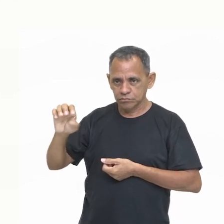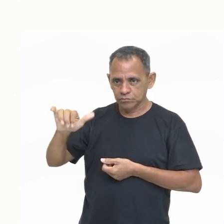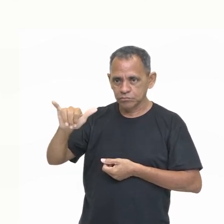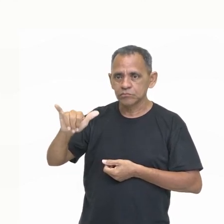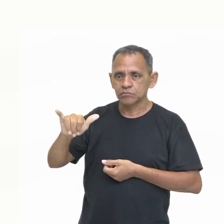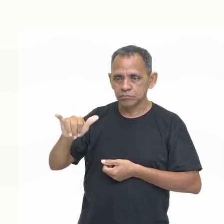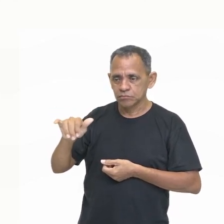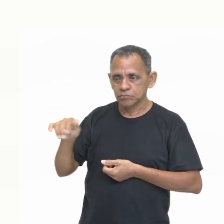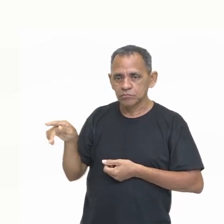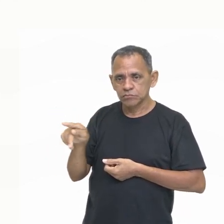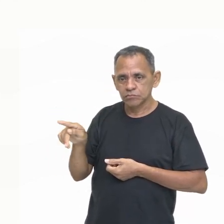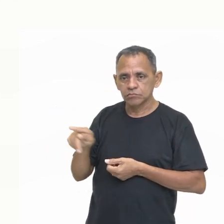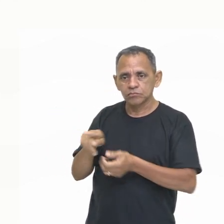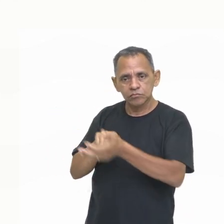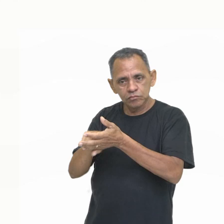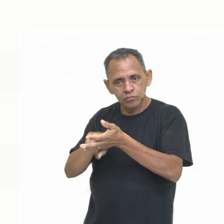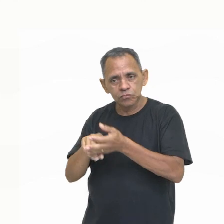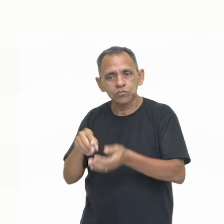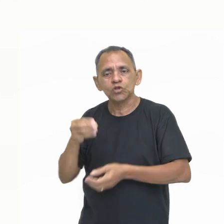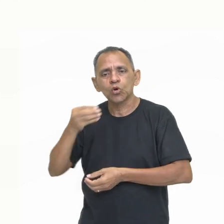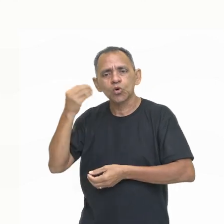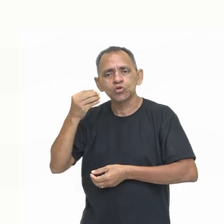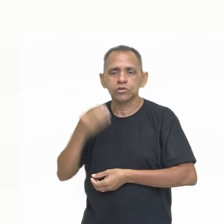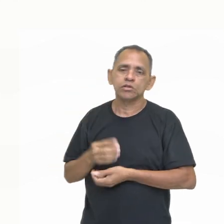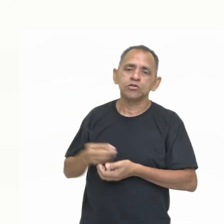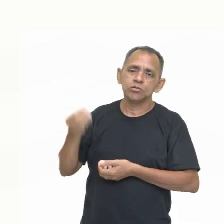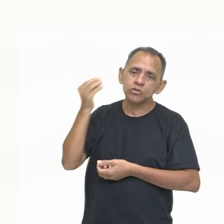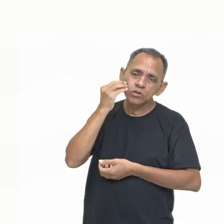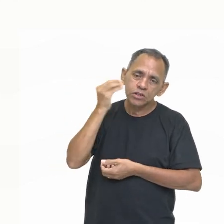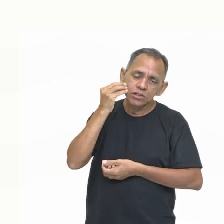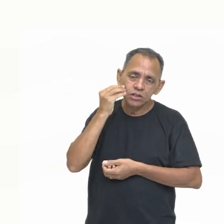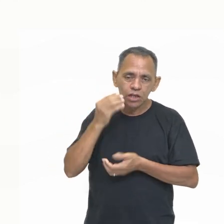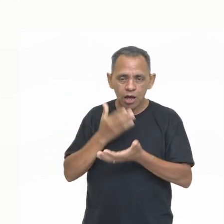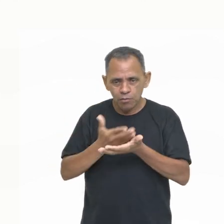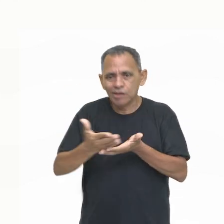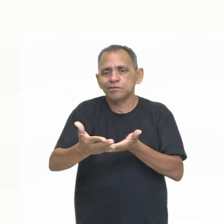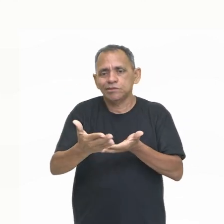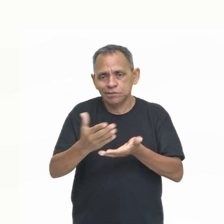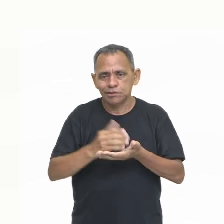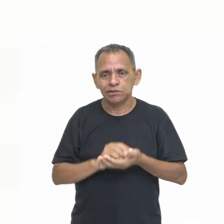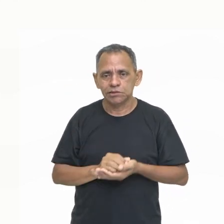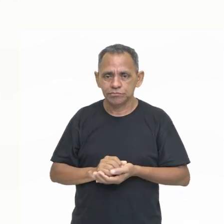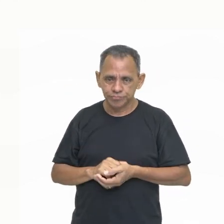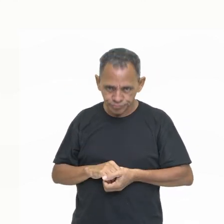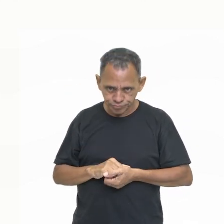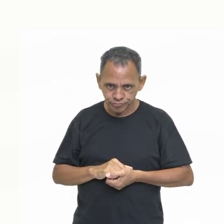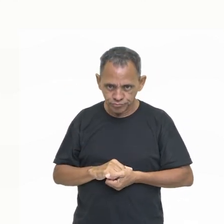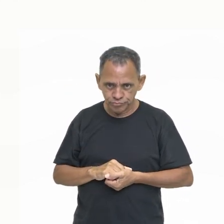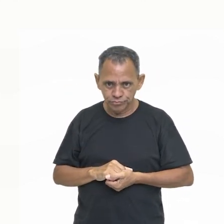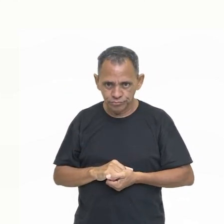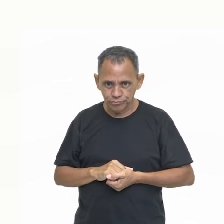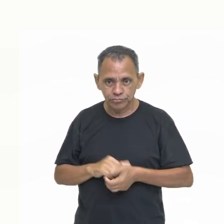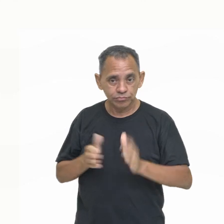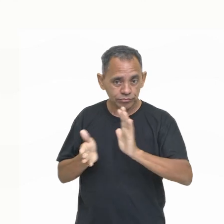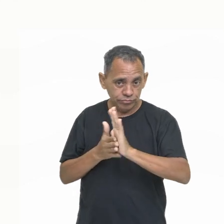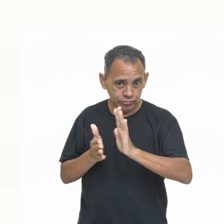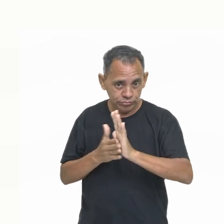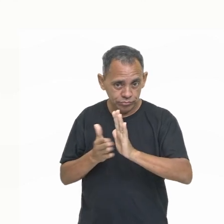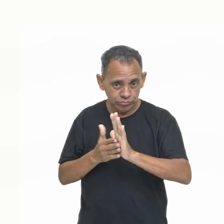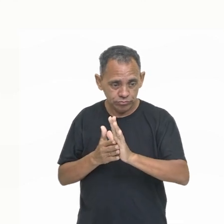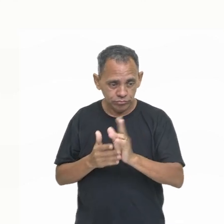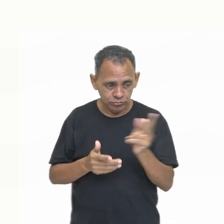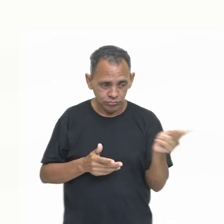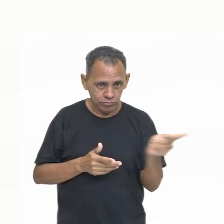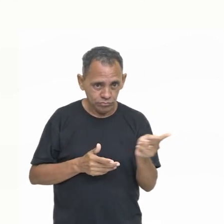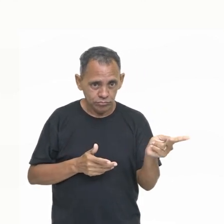simular todas as condições da Terra primitiva a partir daquilo que foi proposto por Oparin e